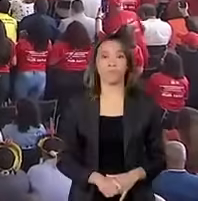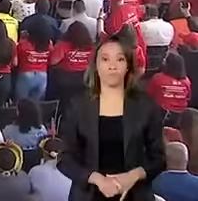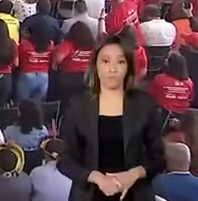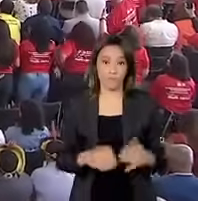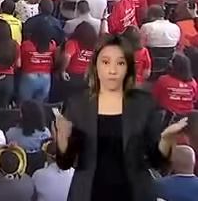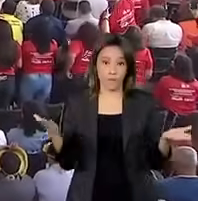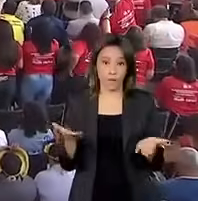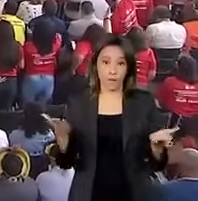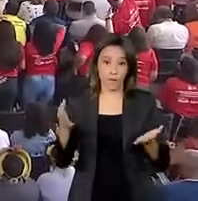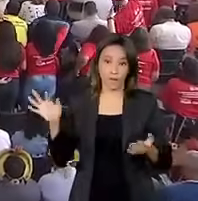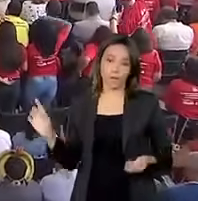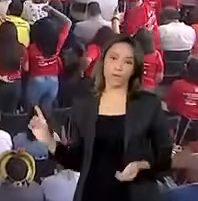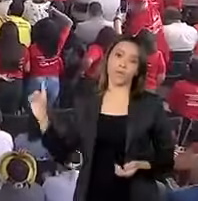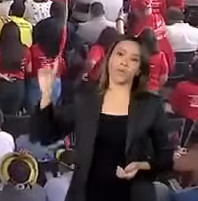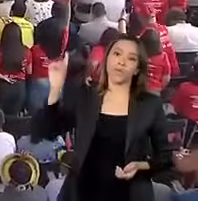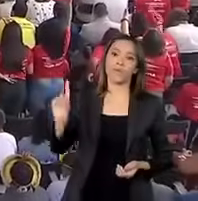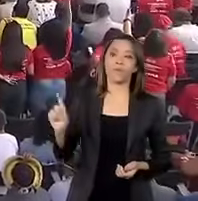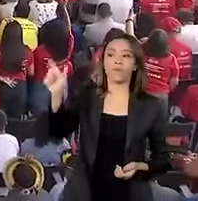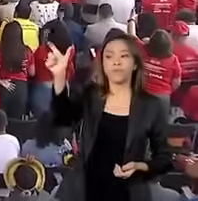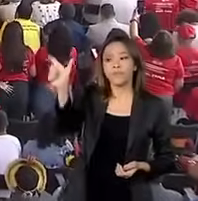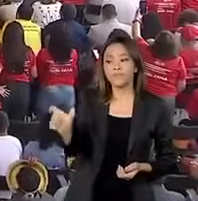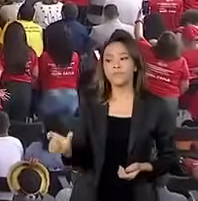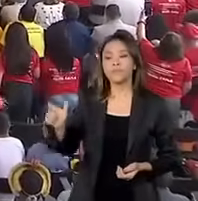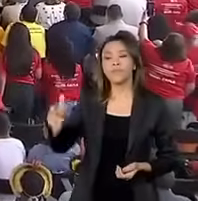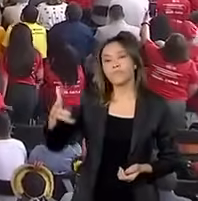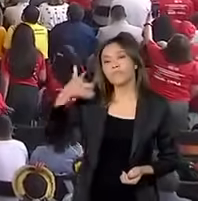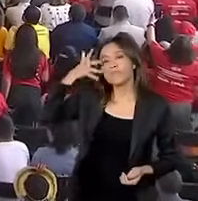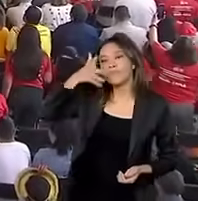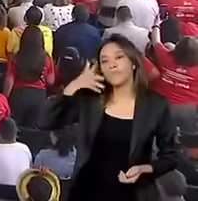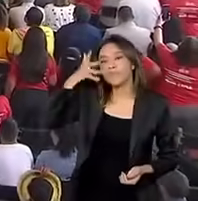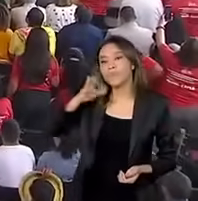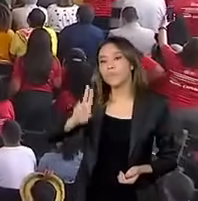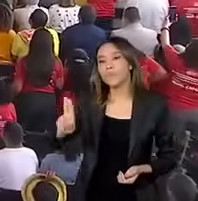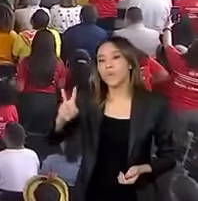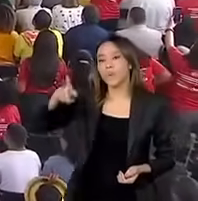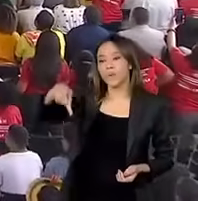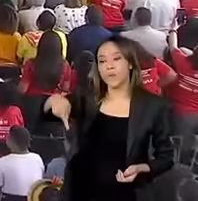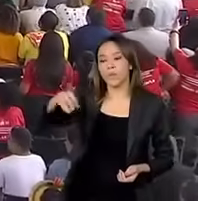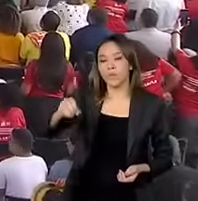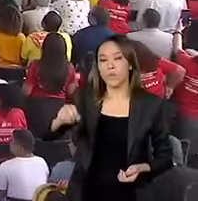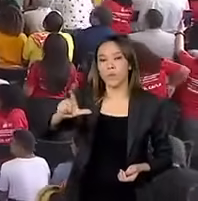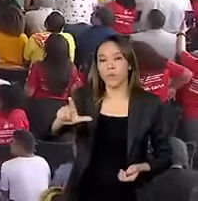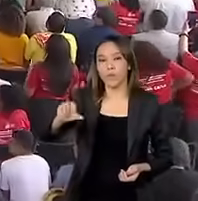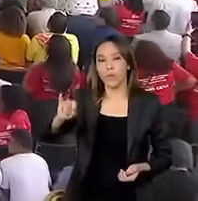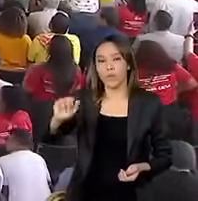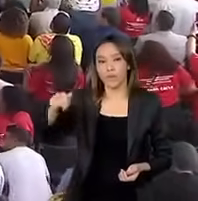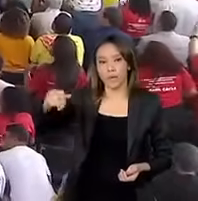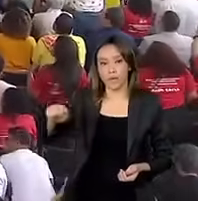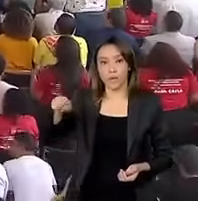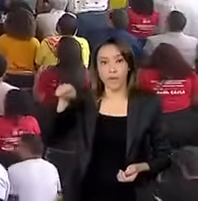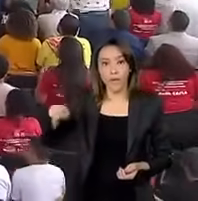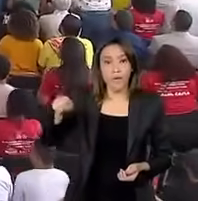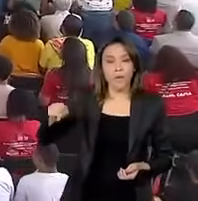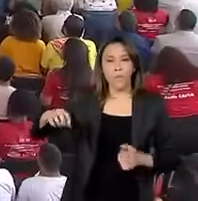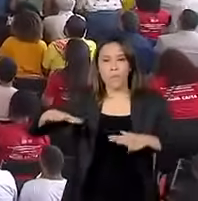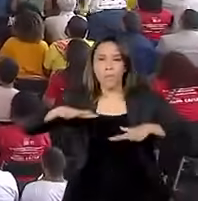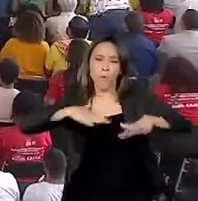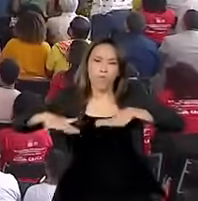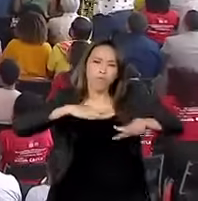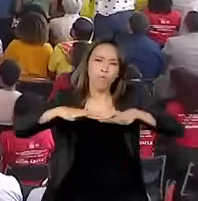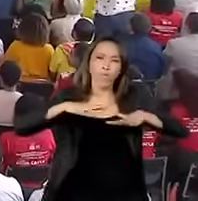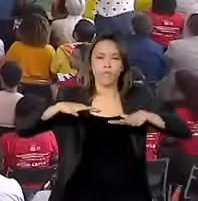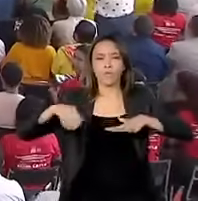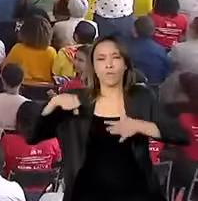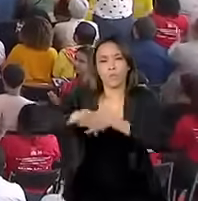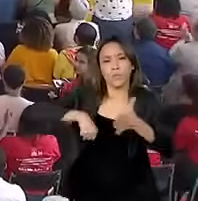uso da palavra Poliana Souza, do MLB, Movimento de Luta nos Bairros, Vilas e